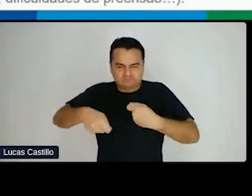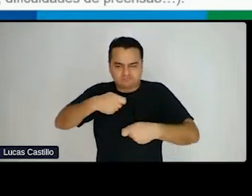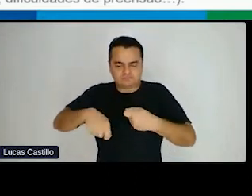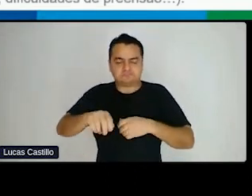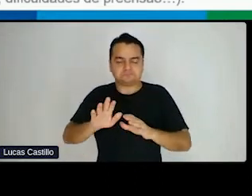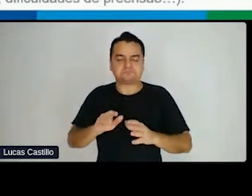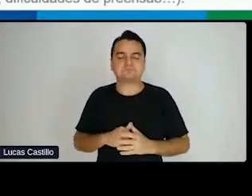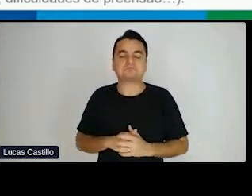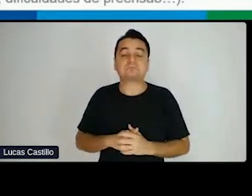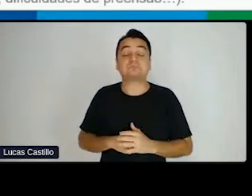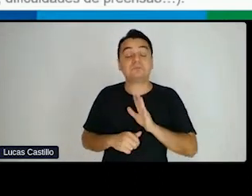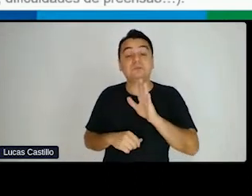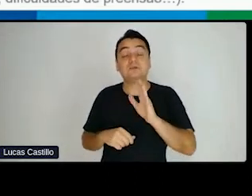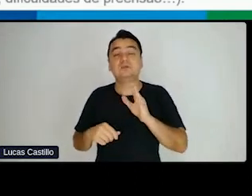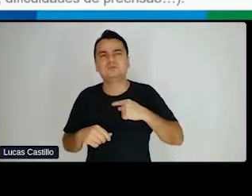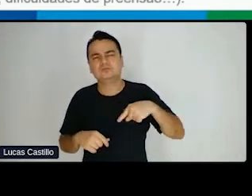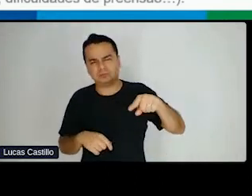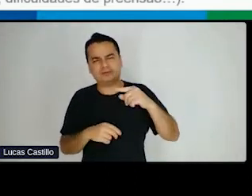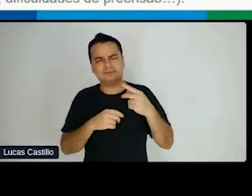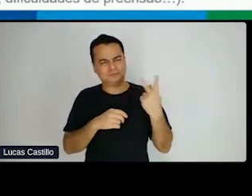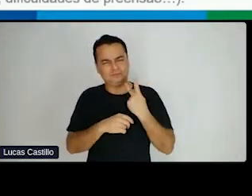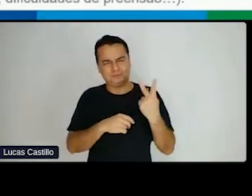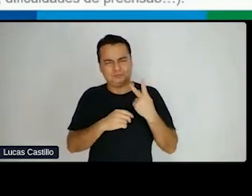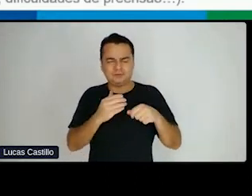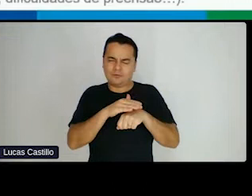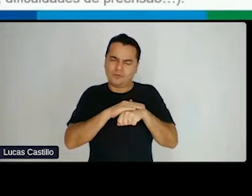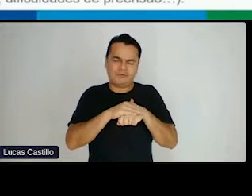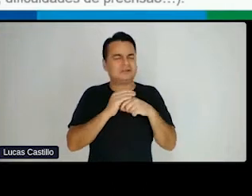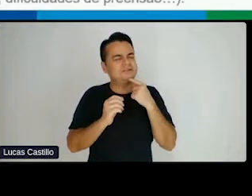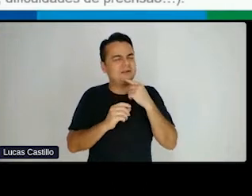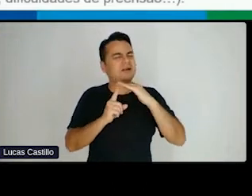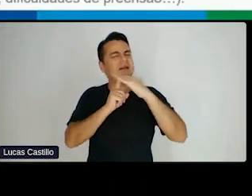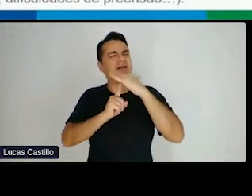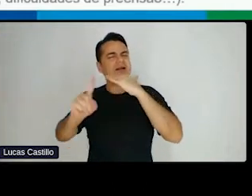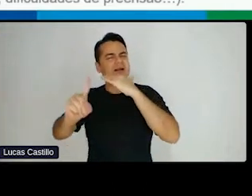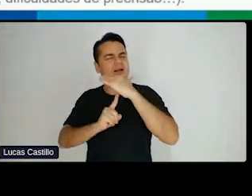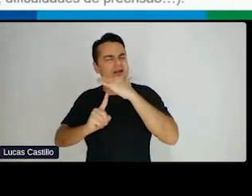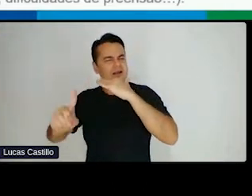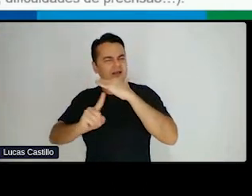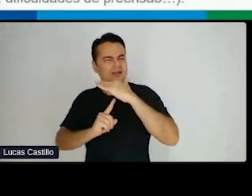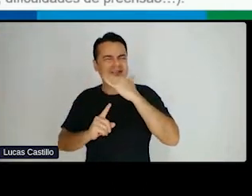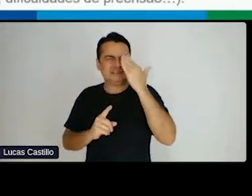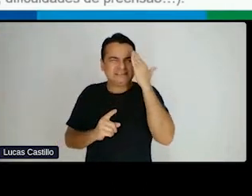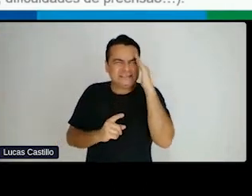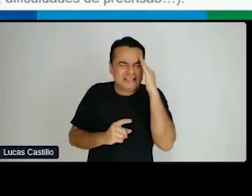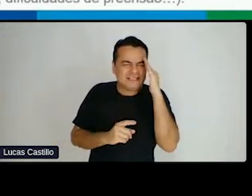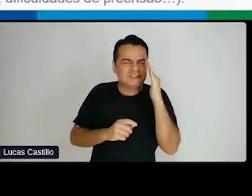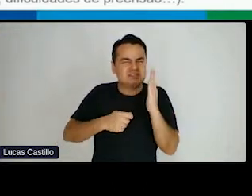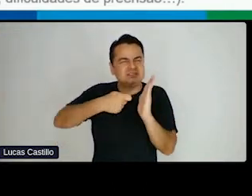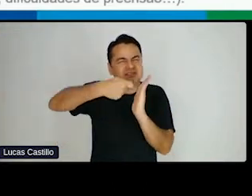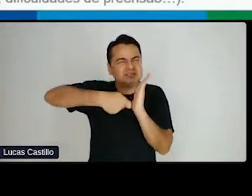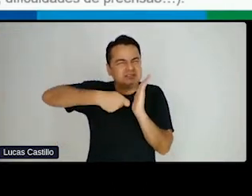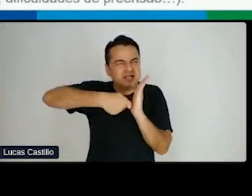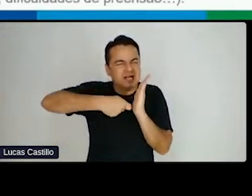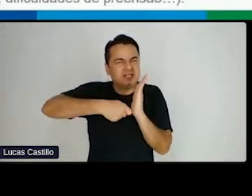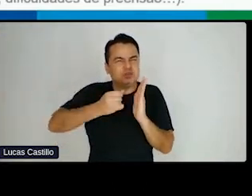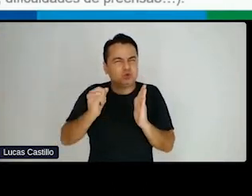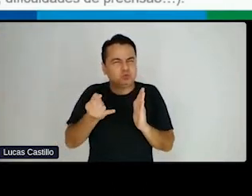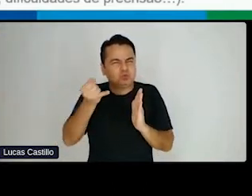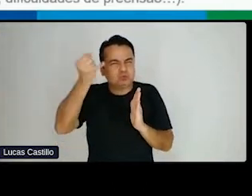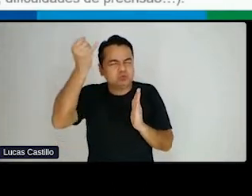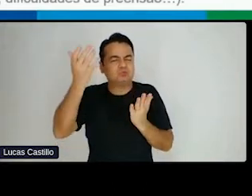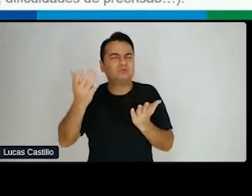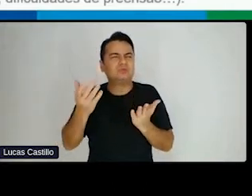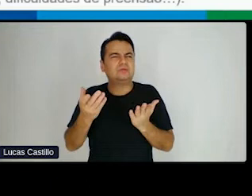né? E daí a gente se pergunta, né? Será que os clientes entendem taxa de juros, custo efetivo? Como que é